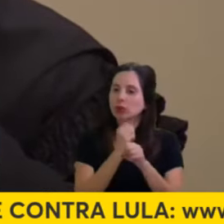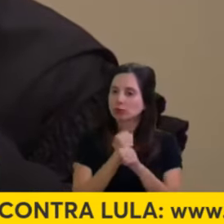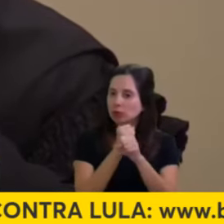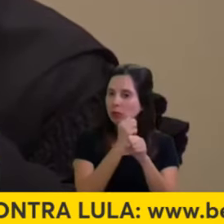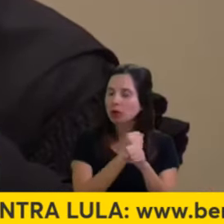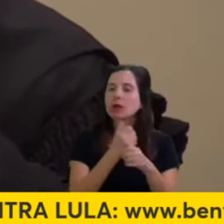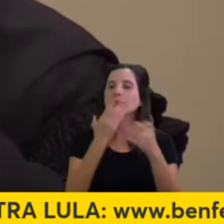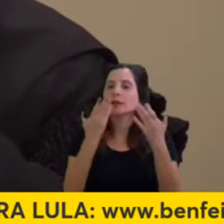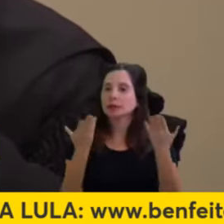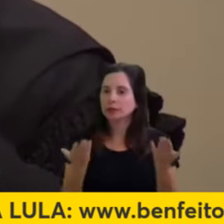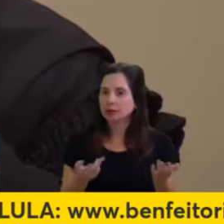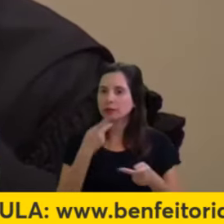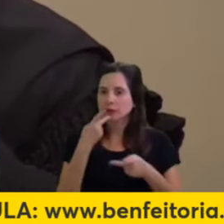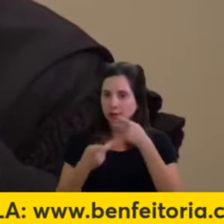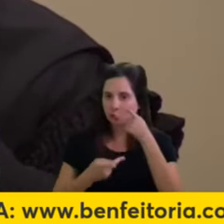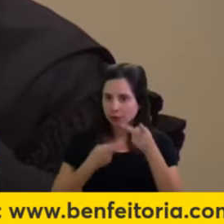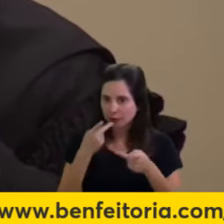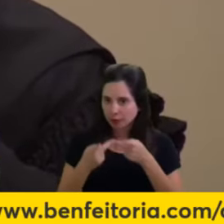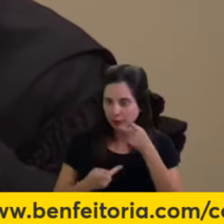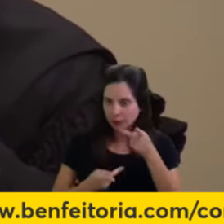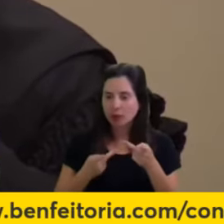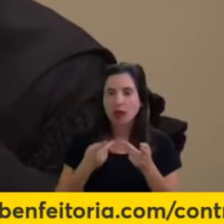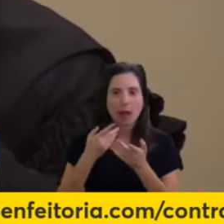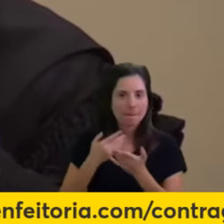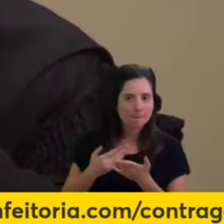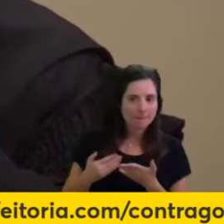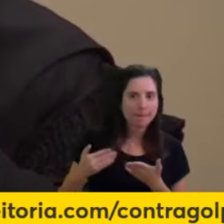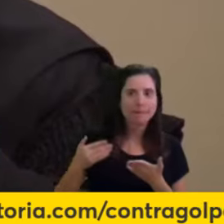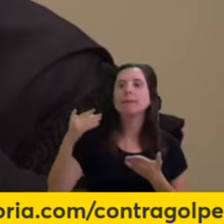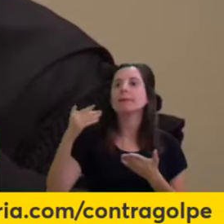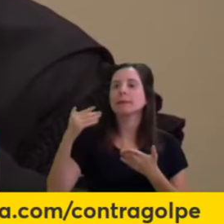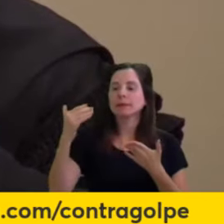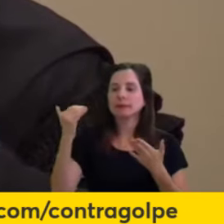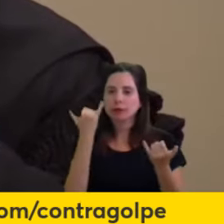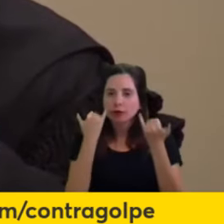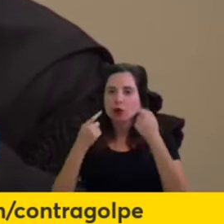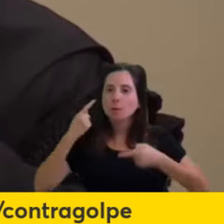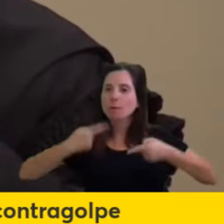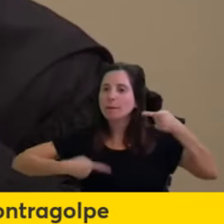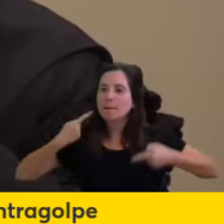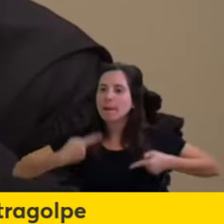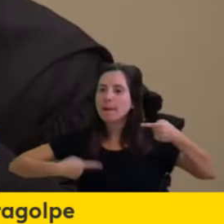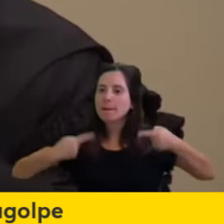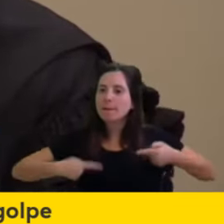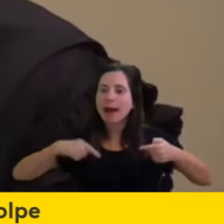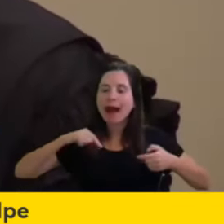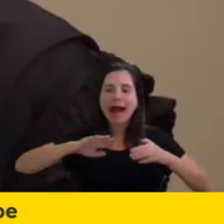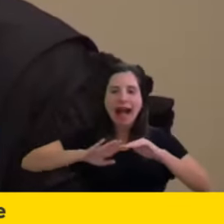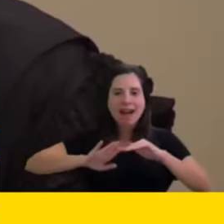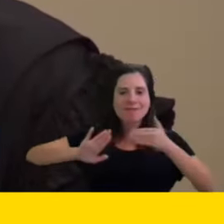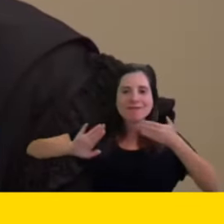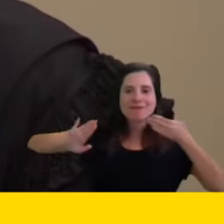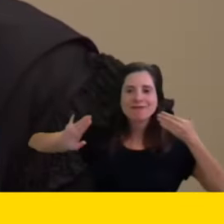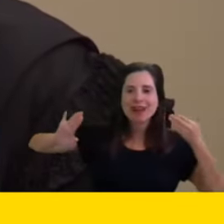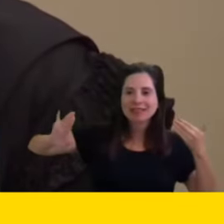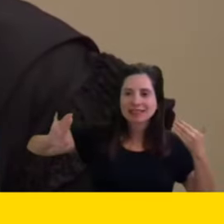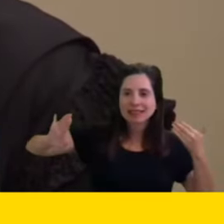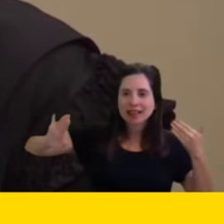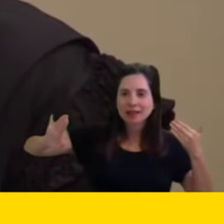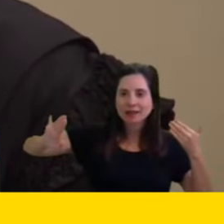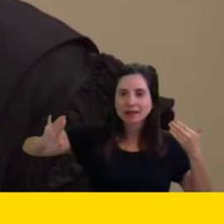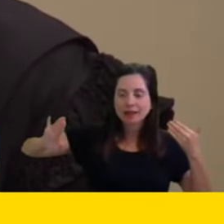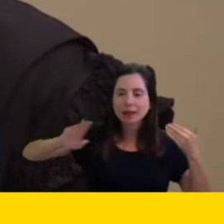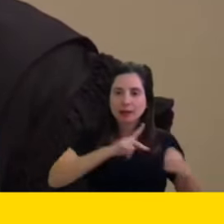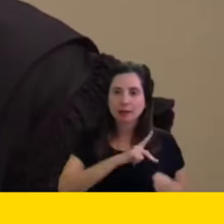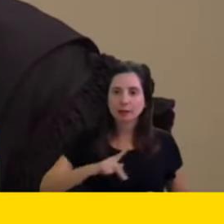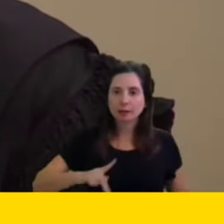circunstâncias do caso é inevitável a partir dos elementos que foram amplamente discutidos aqui afastar qualquer vinculação do presidente selm rilda a fim